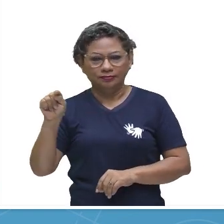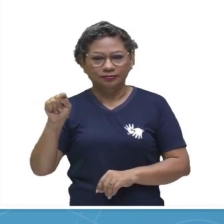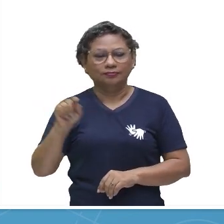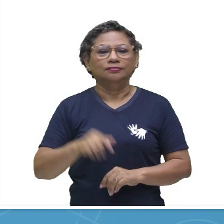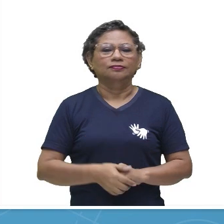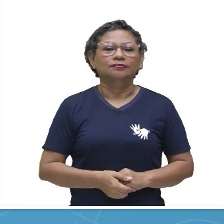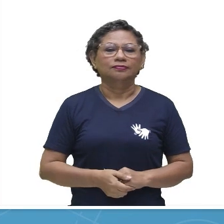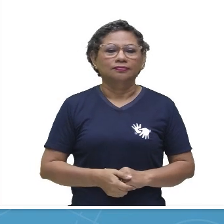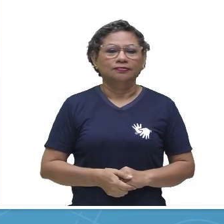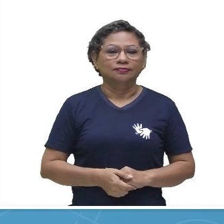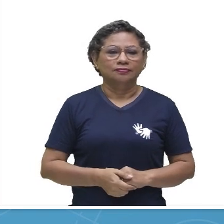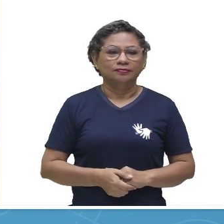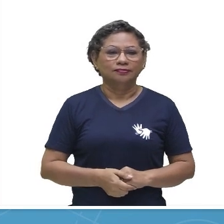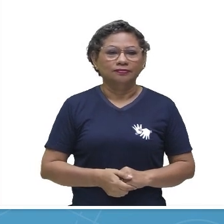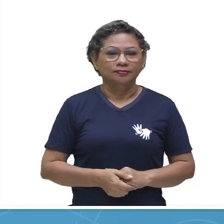N vezes